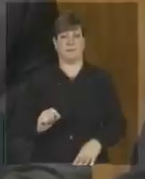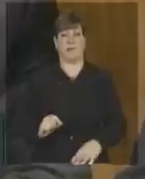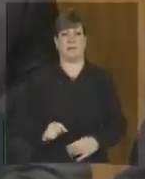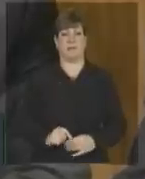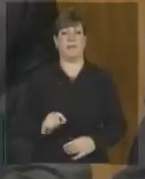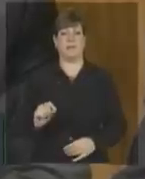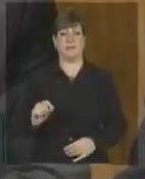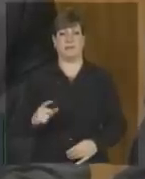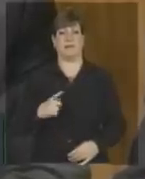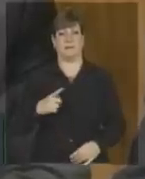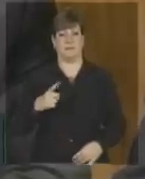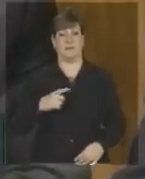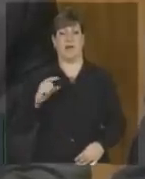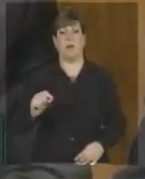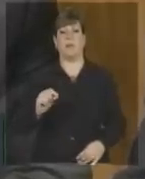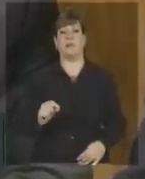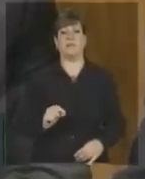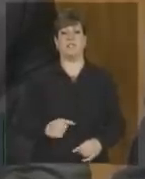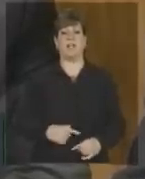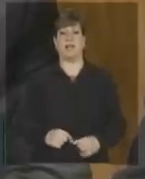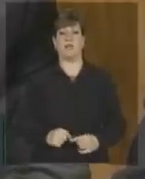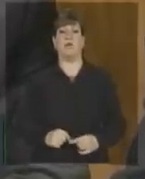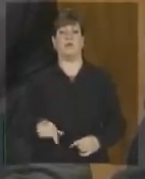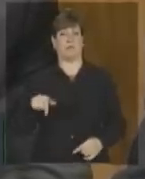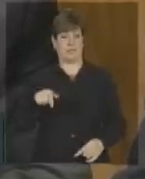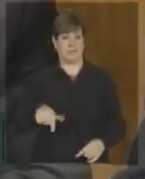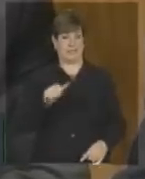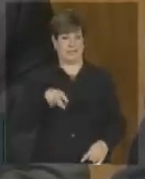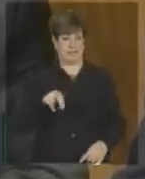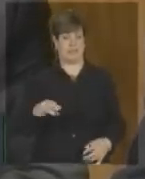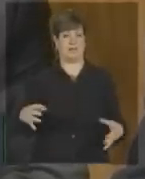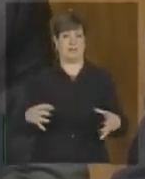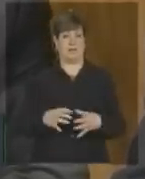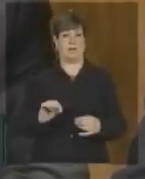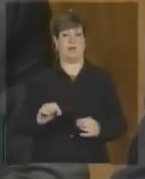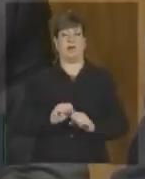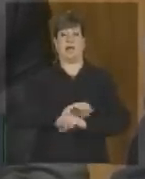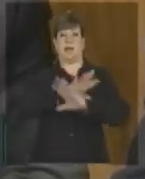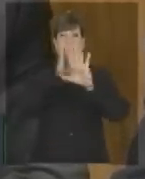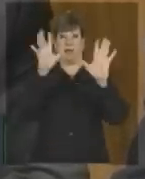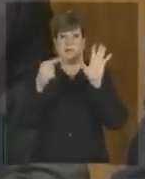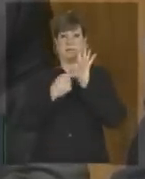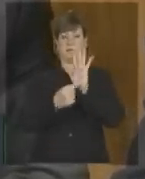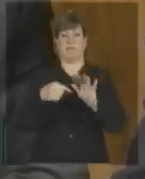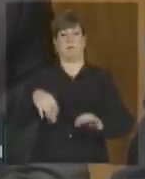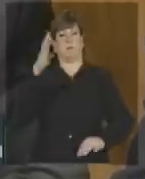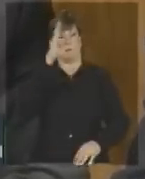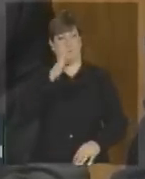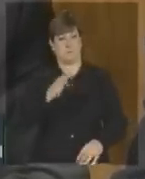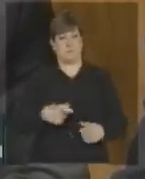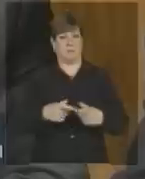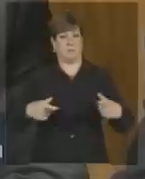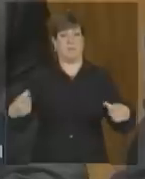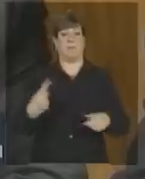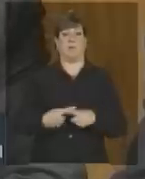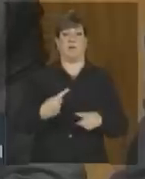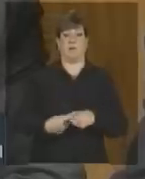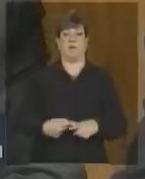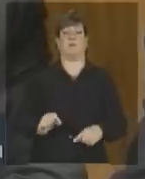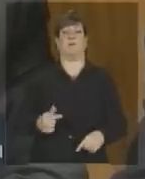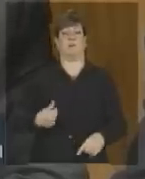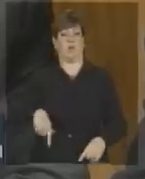Esse ano, 2012, vai ser o ano da transparência no Brasil, porque estamos vivendo a